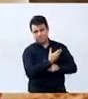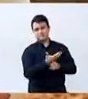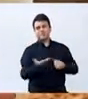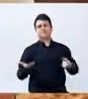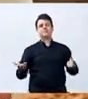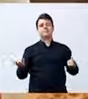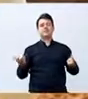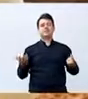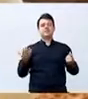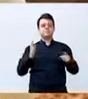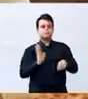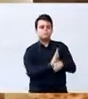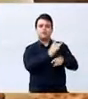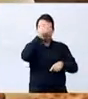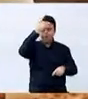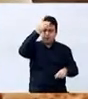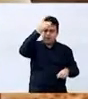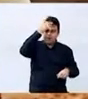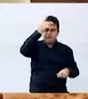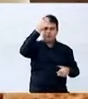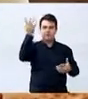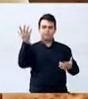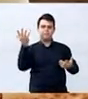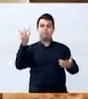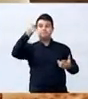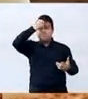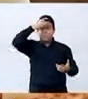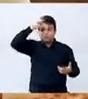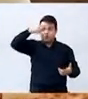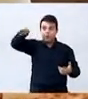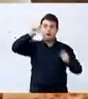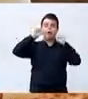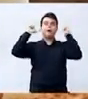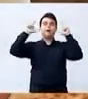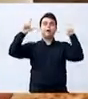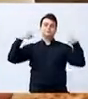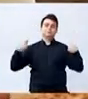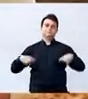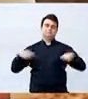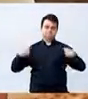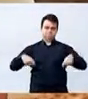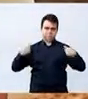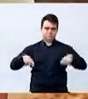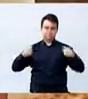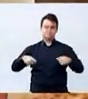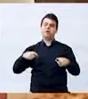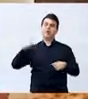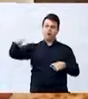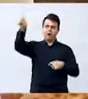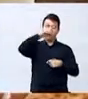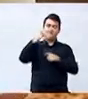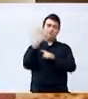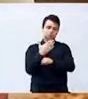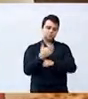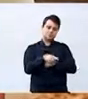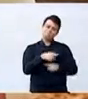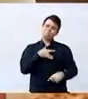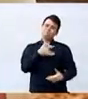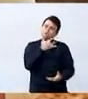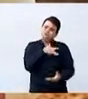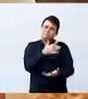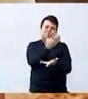a conscientizar, né? As prefeituras, né? De estar nos ajudando, contribuindo, porque é uma pena,